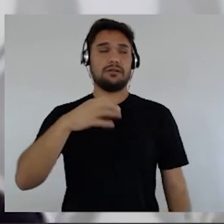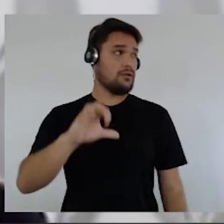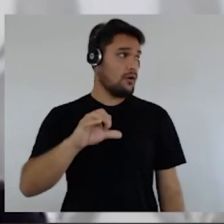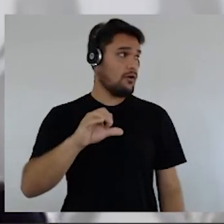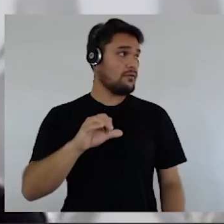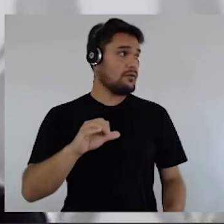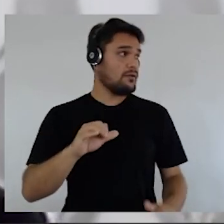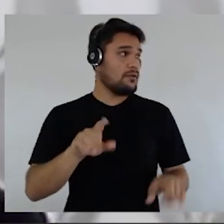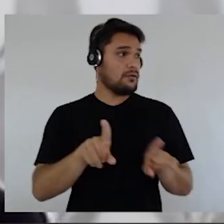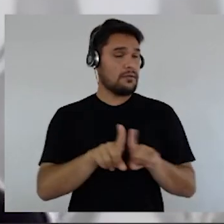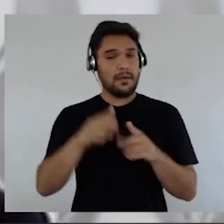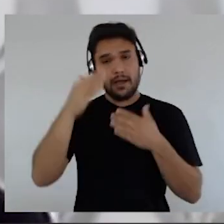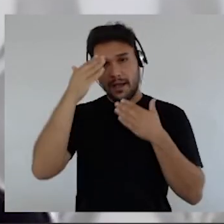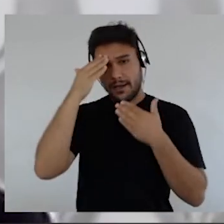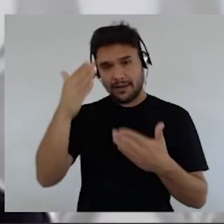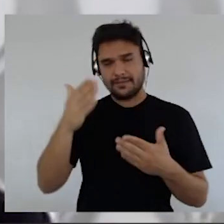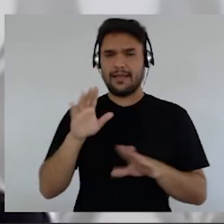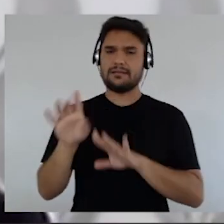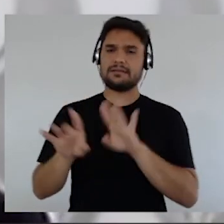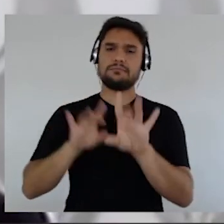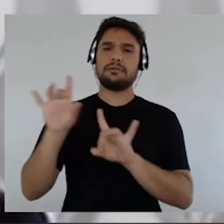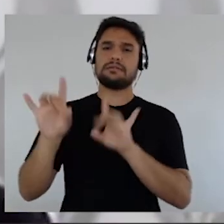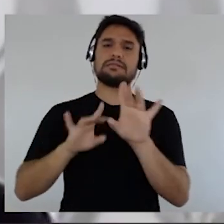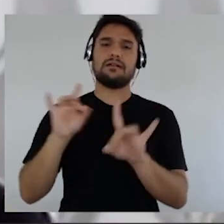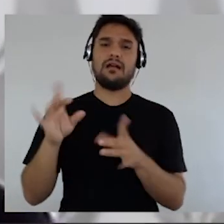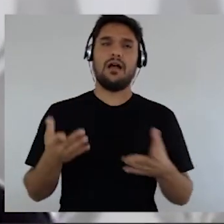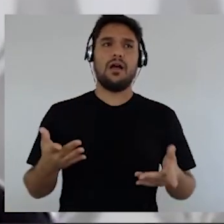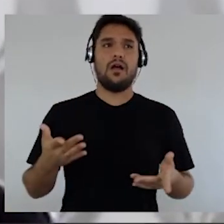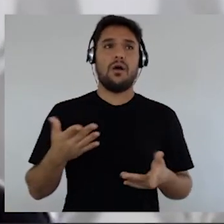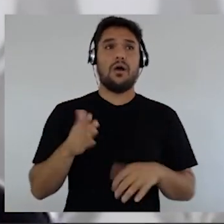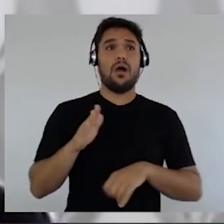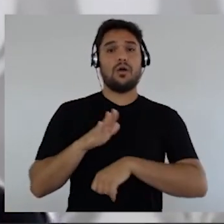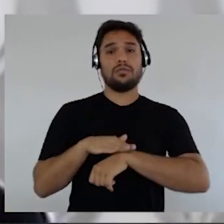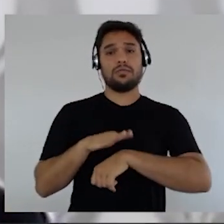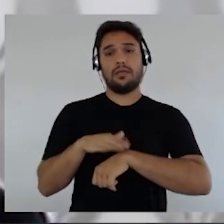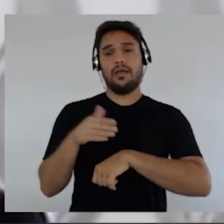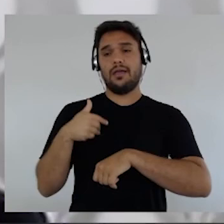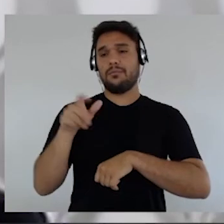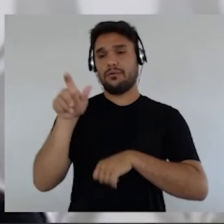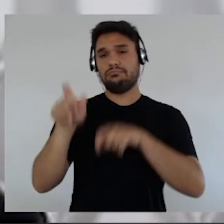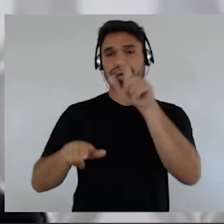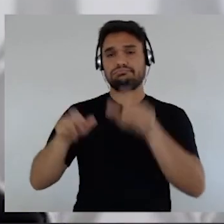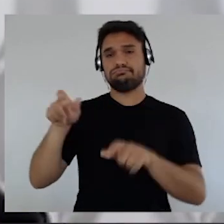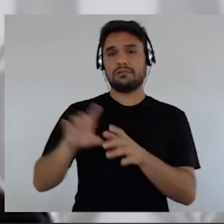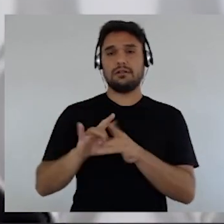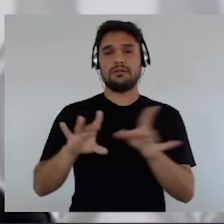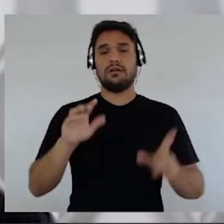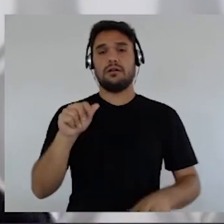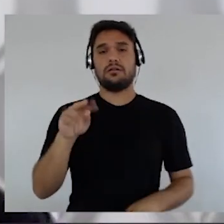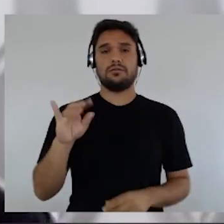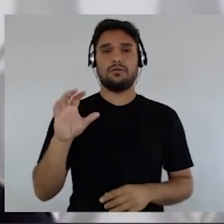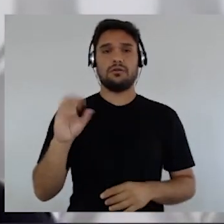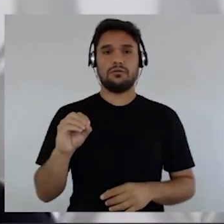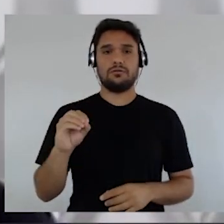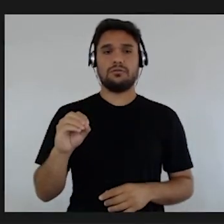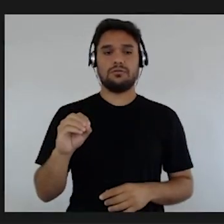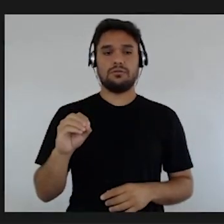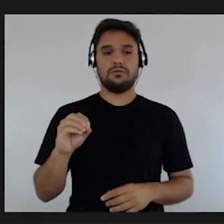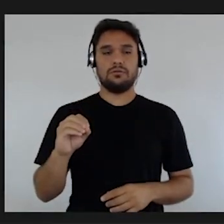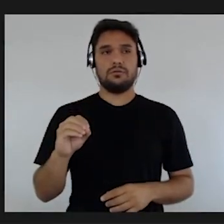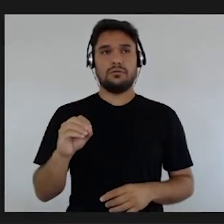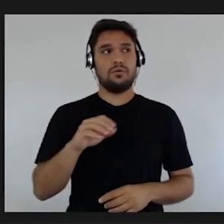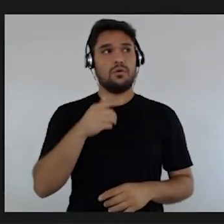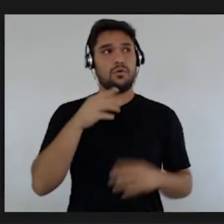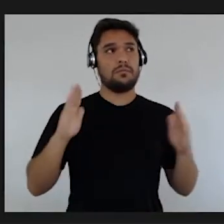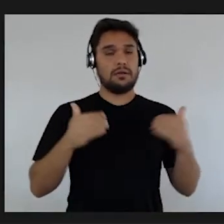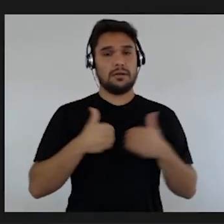Covid-19. Agradeço de um modo muito especial ao tempo e à disposição do doutor Antônio Coelho, do ministro